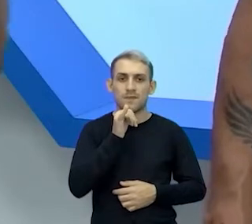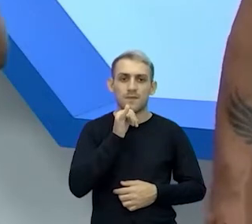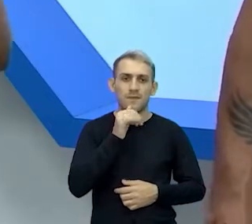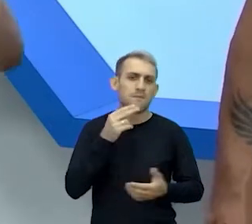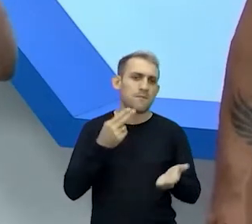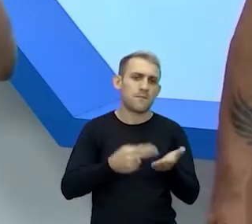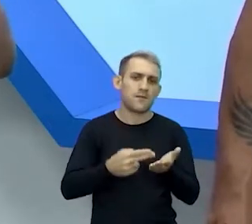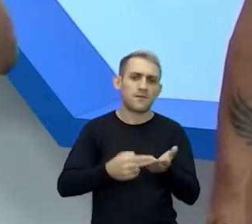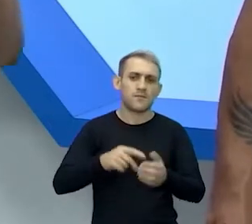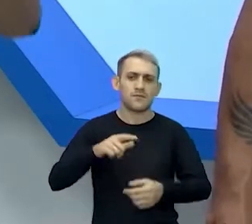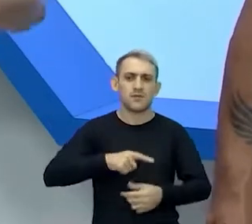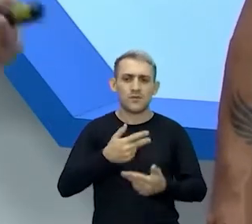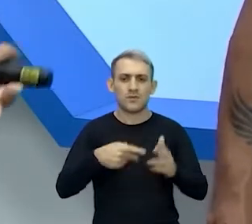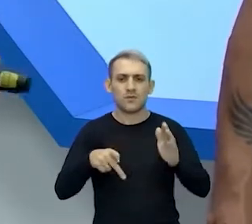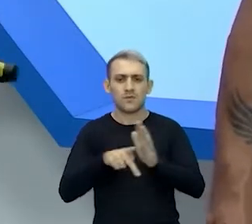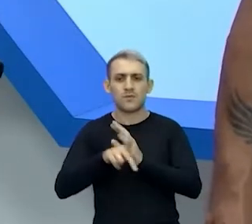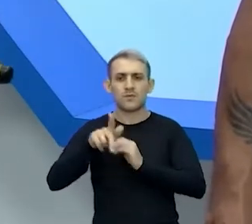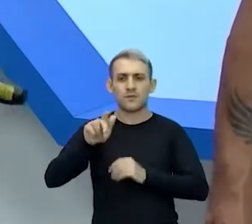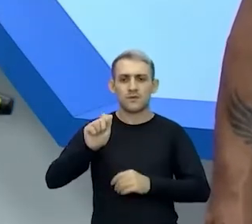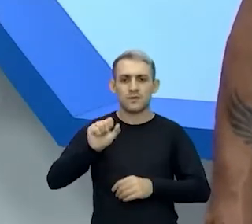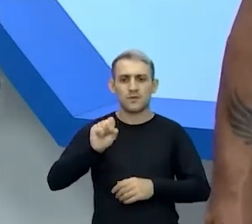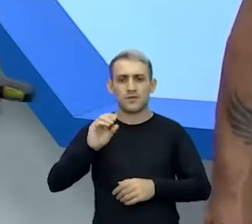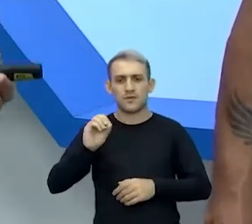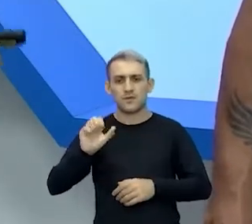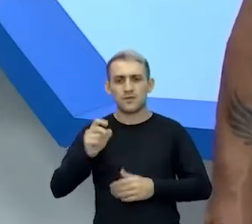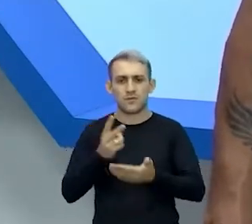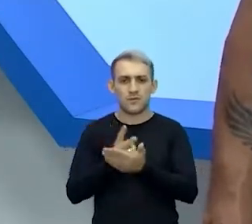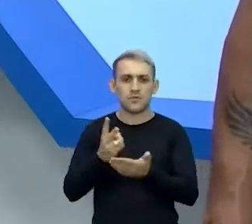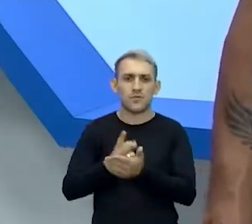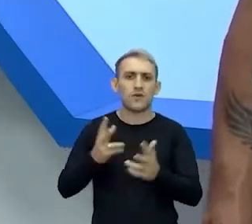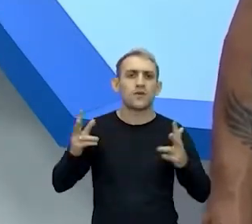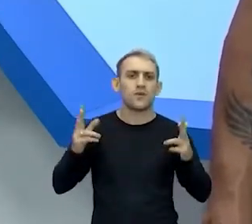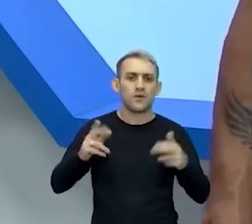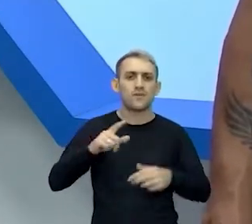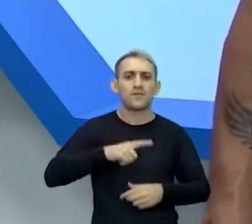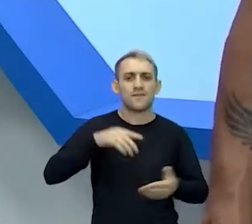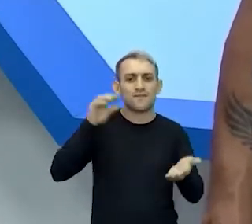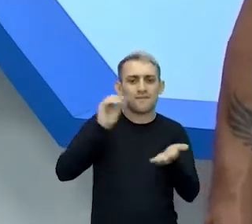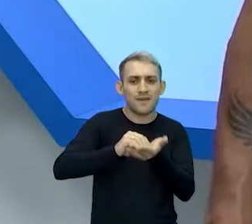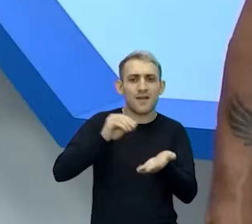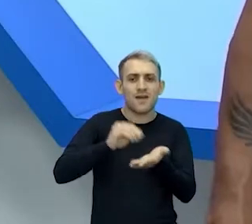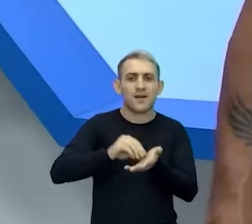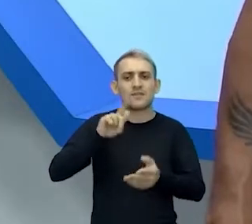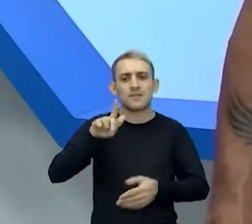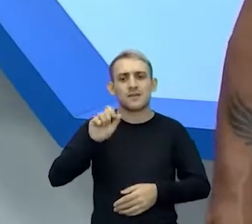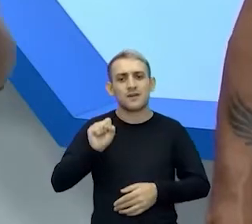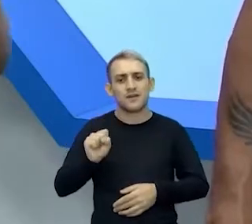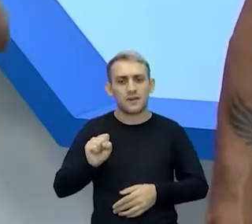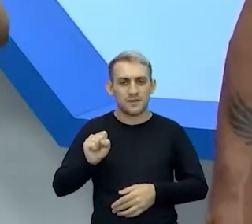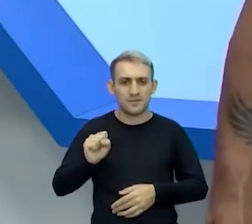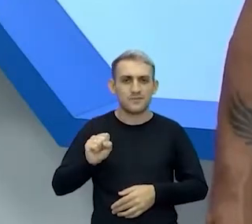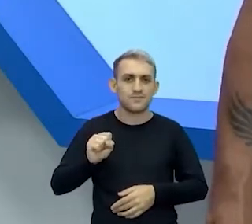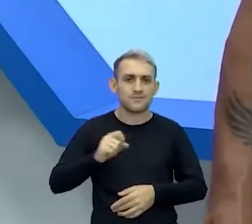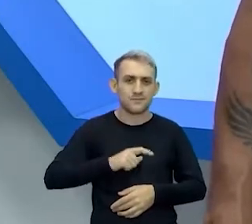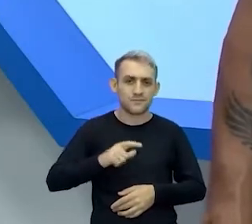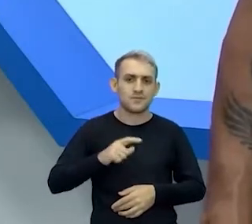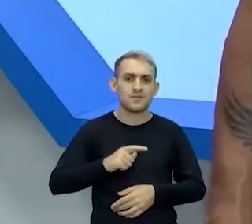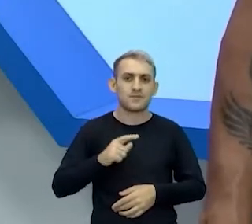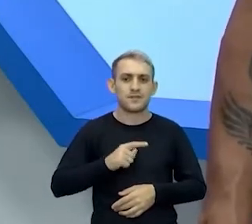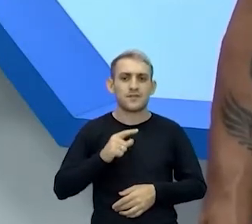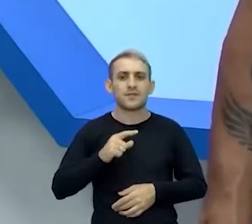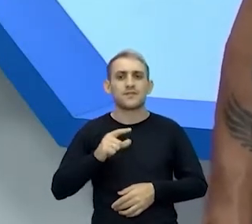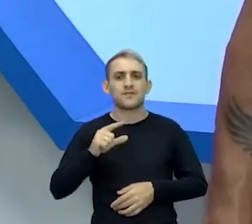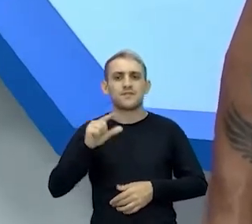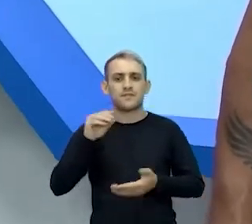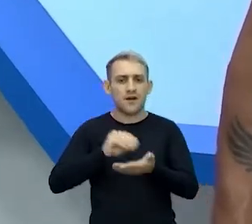das proporções gasosas continuarem as mesmas, você tem escassez de gás, né? Tem menor número de partículas, dizendo